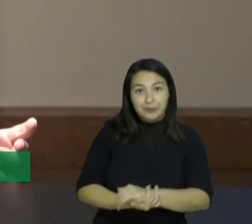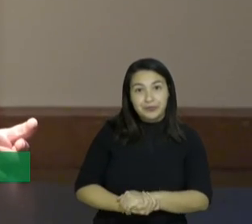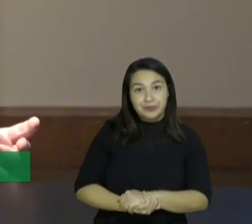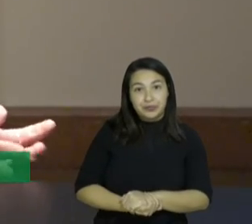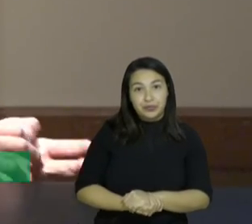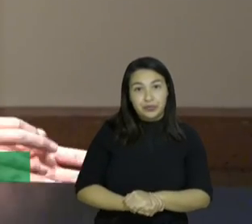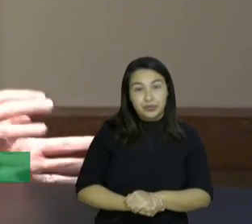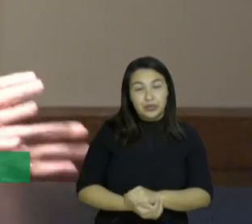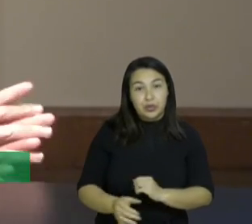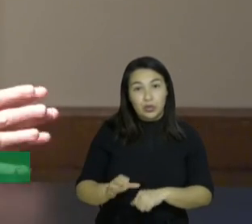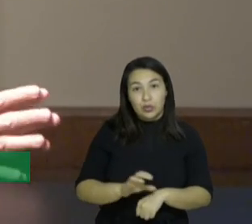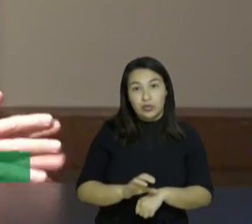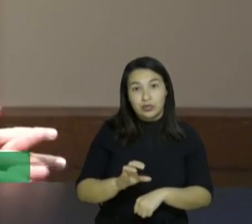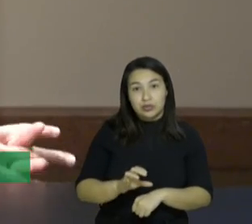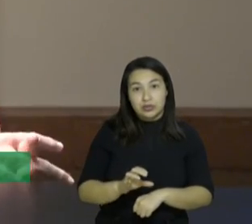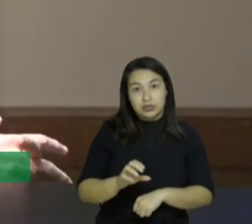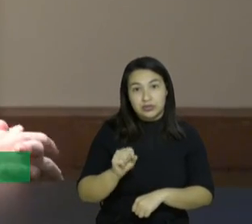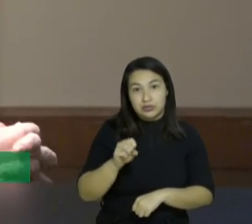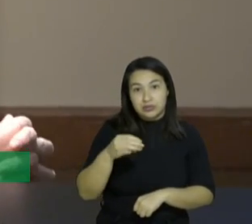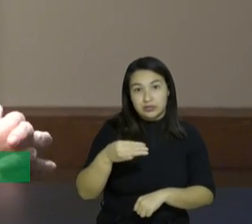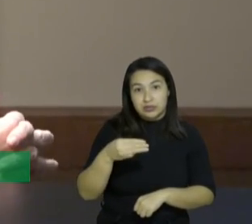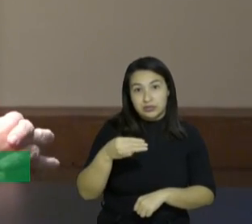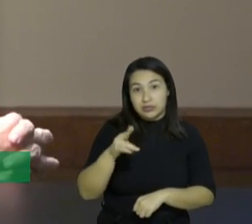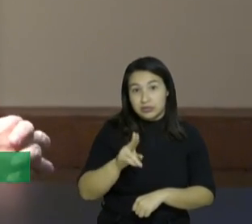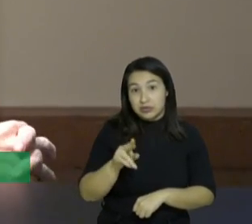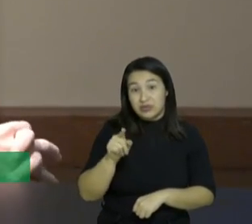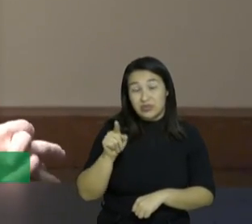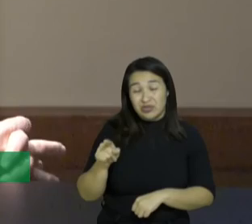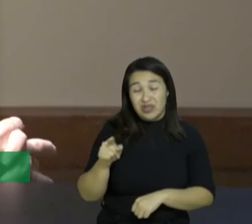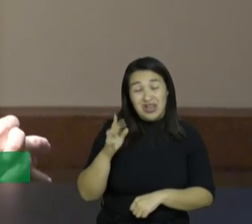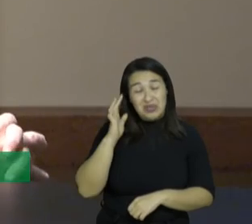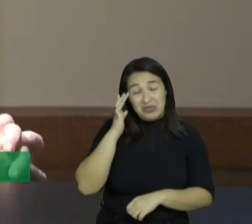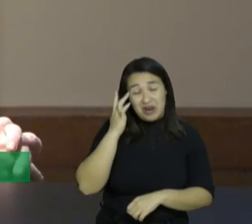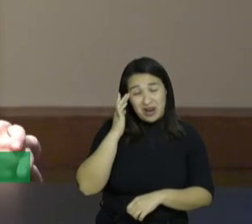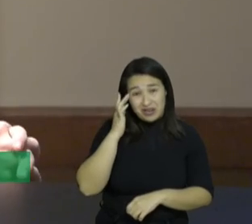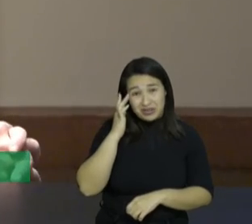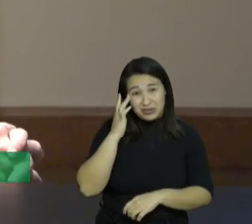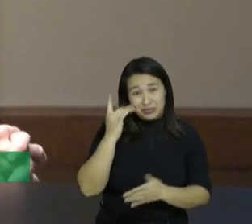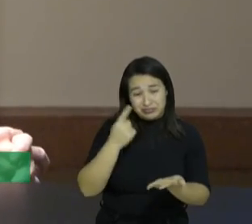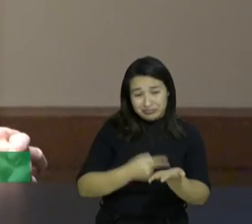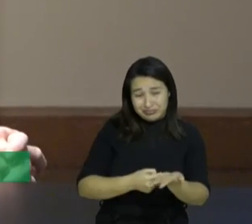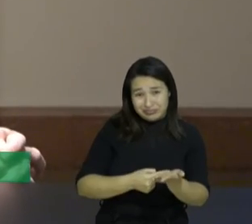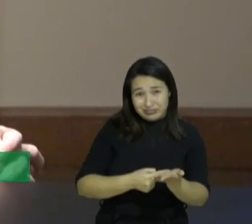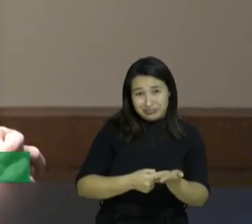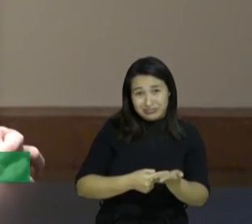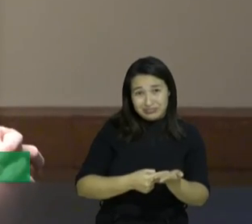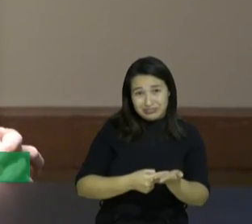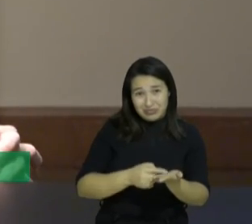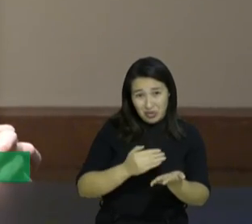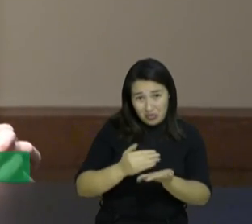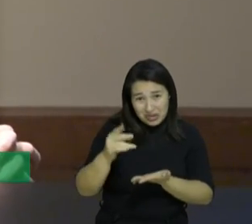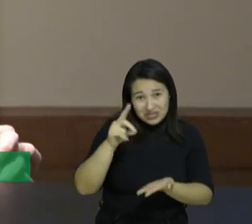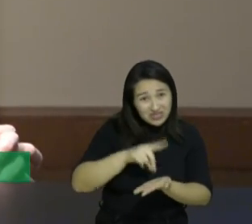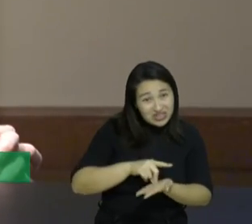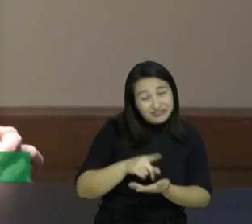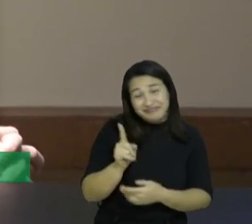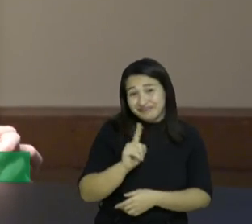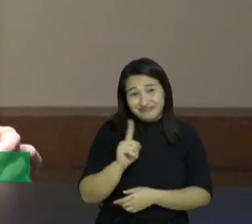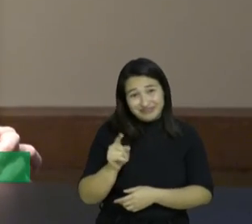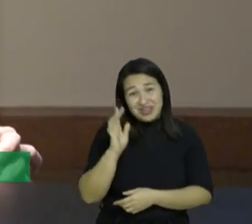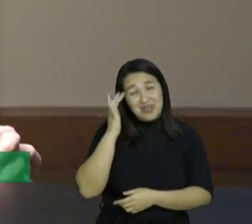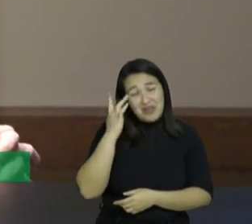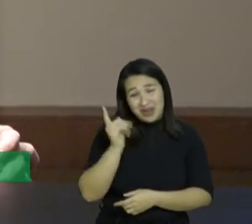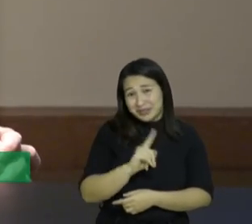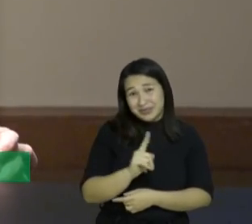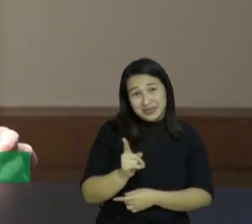conselheiro Samel tosate né Eu sou cético né quanto à possibilidade do acordo isso não significa que eu seja contra ele né Espero que esteja